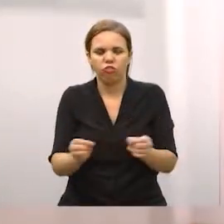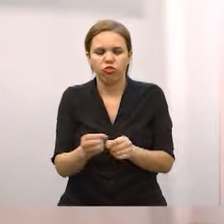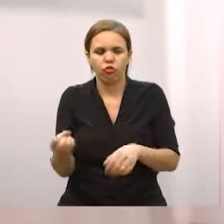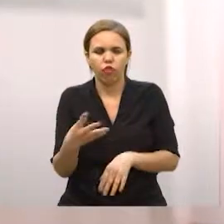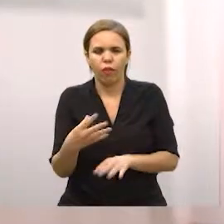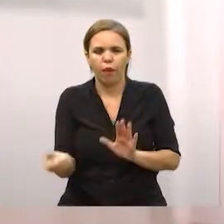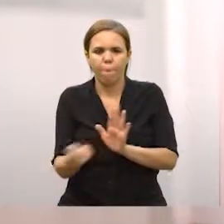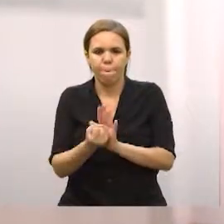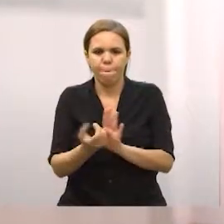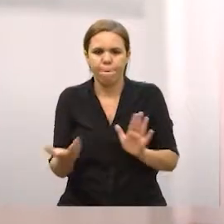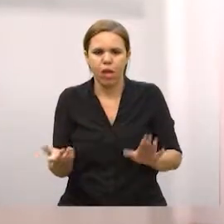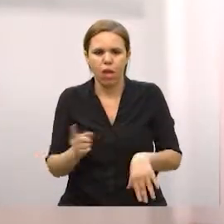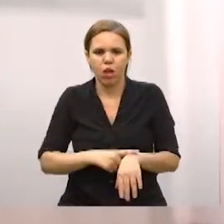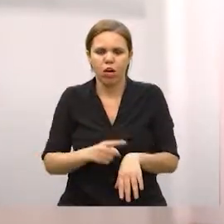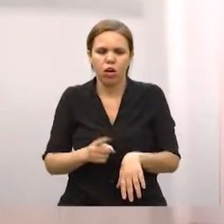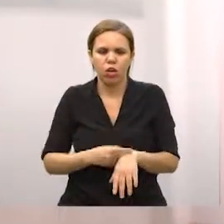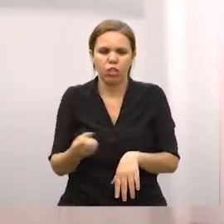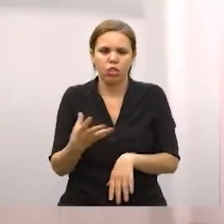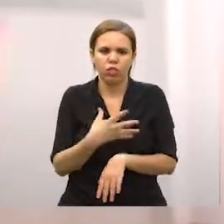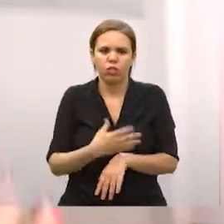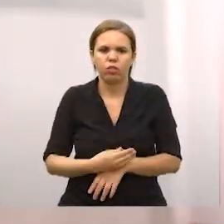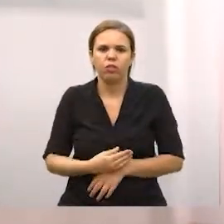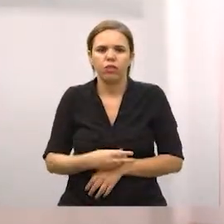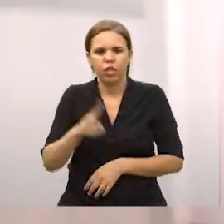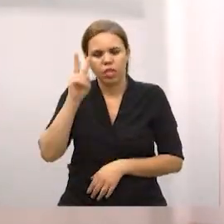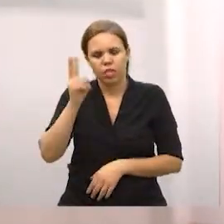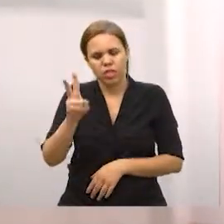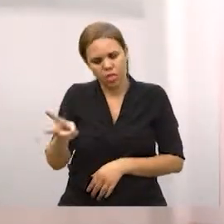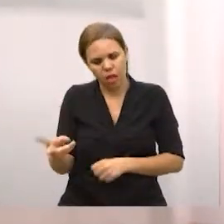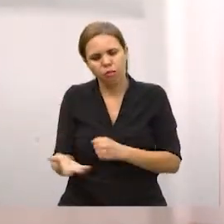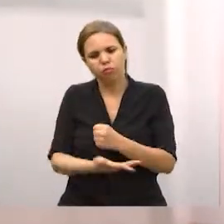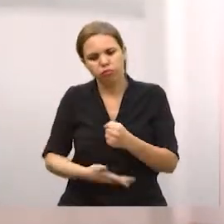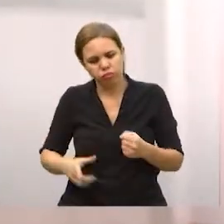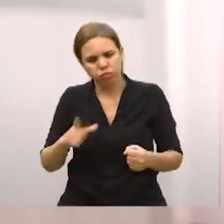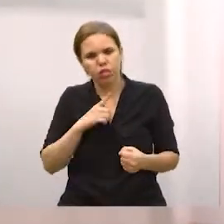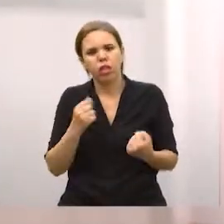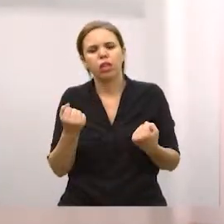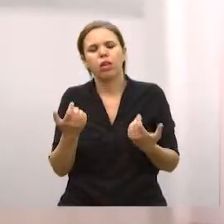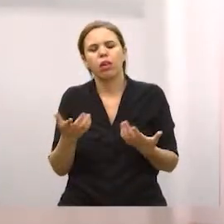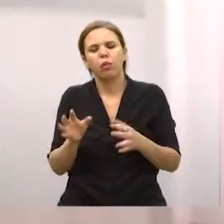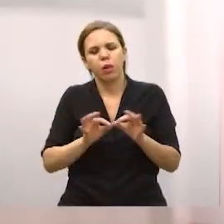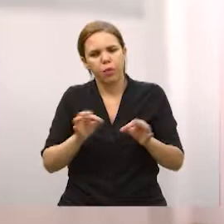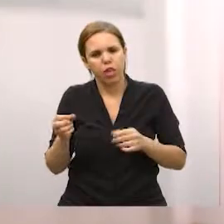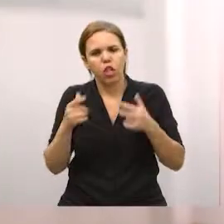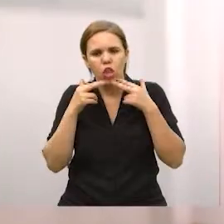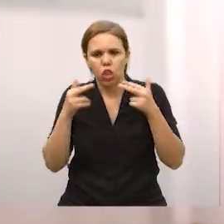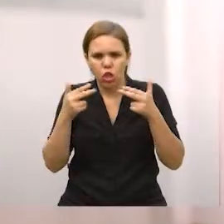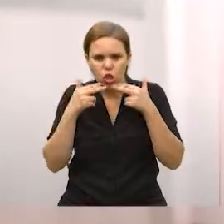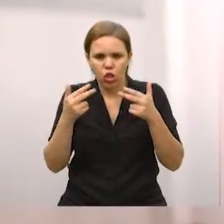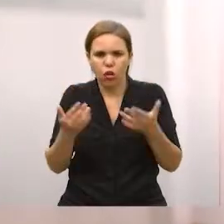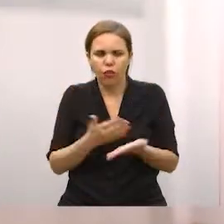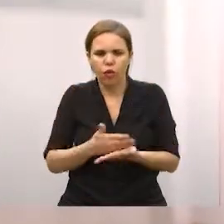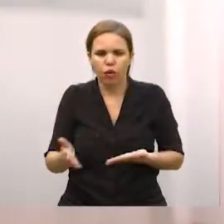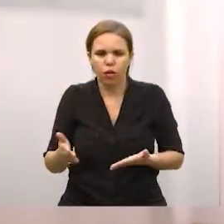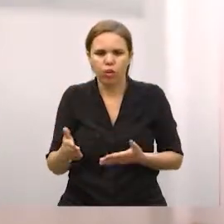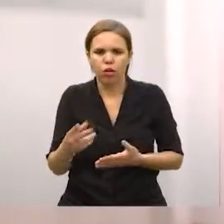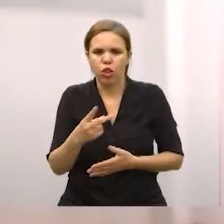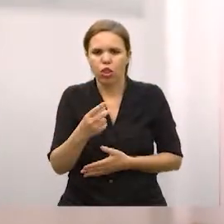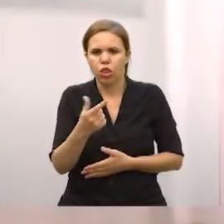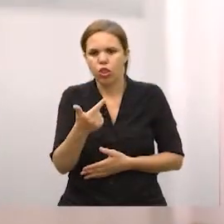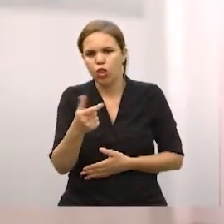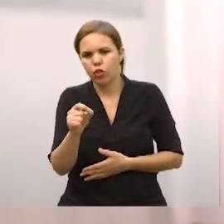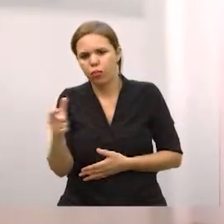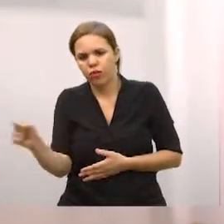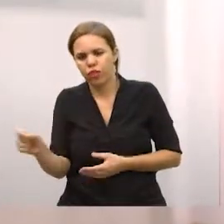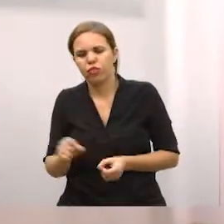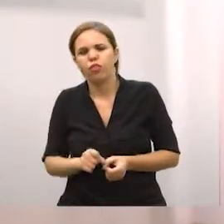marca, esse novo momento, né, sem perder aí as nossas raízes, mas a gente está preparando aí algumas novidades já logo para o comecinho